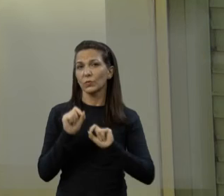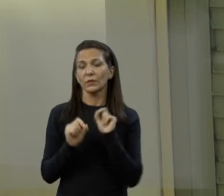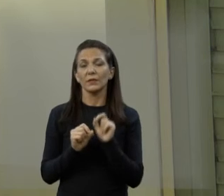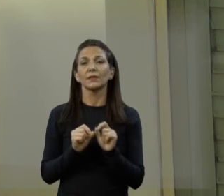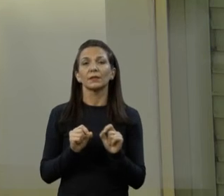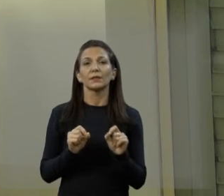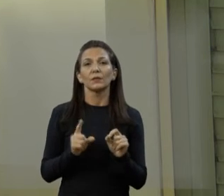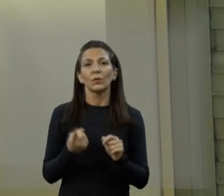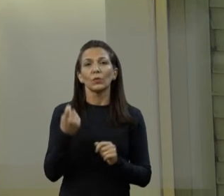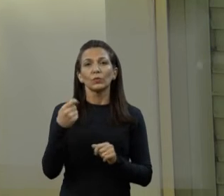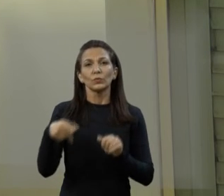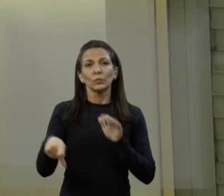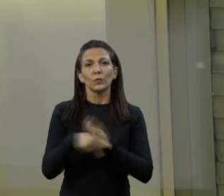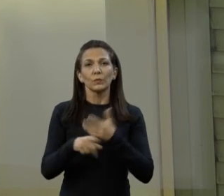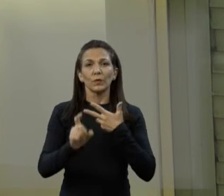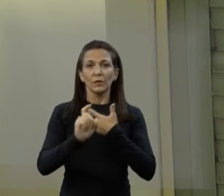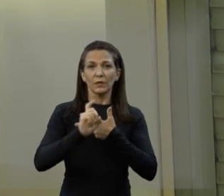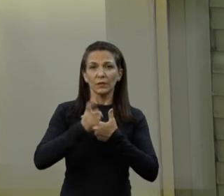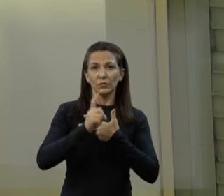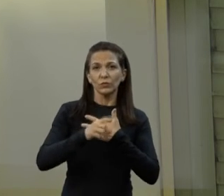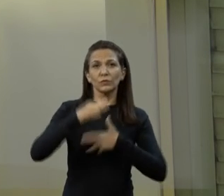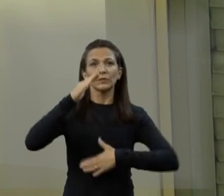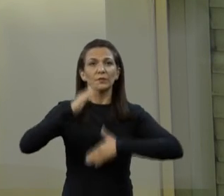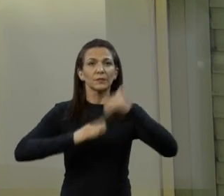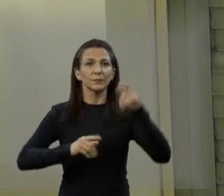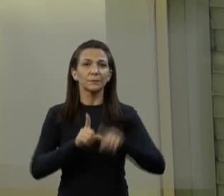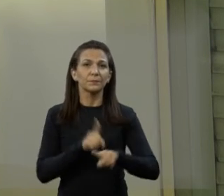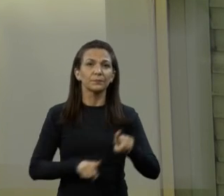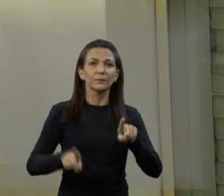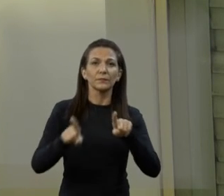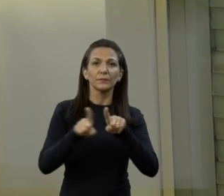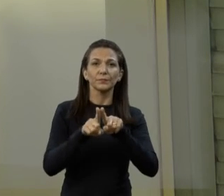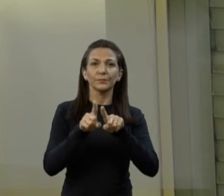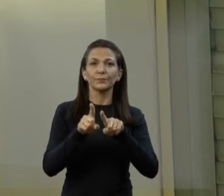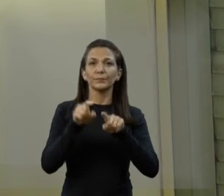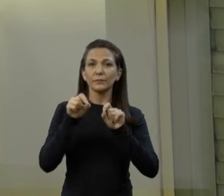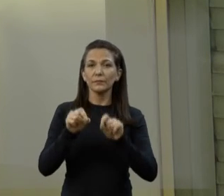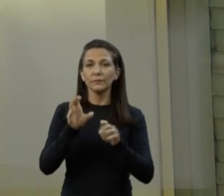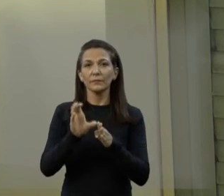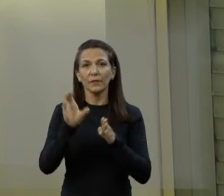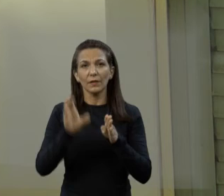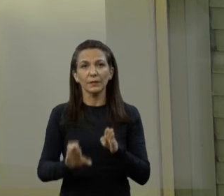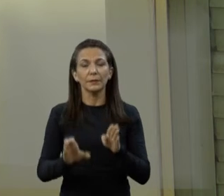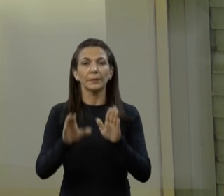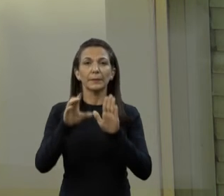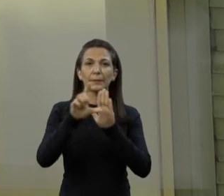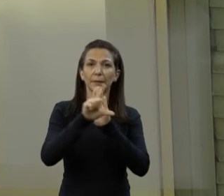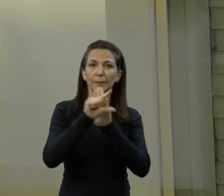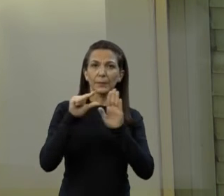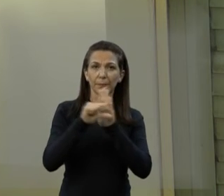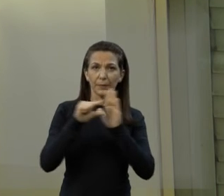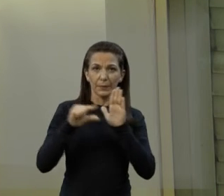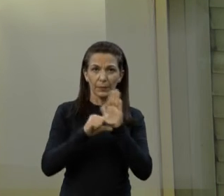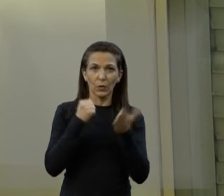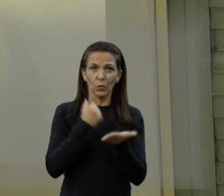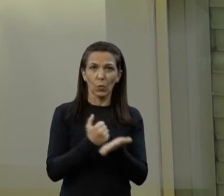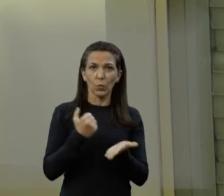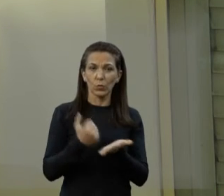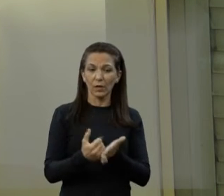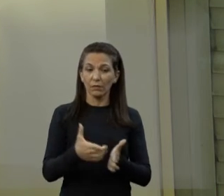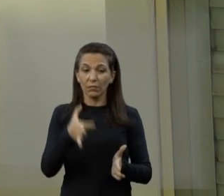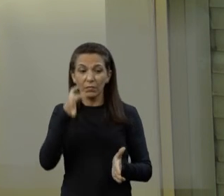atentamente na mão do executivo o funcionamento dessa parceria essa casa deve estar atento aos termos do contrato a ser celebrado